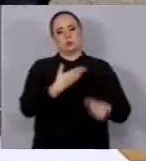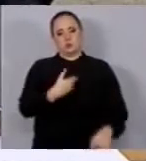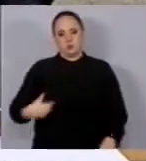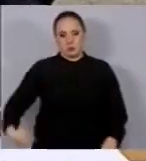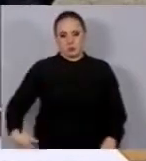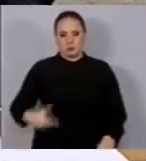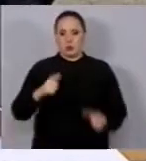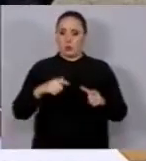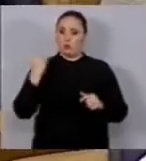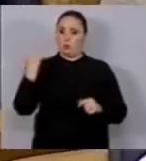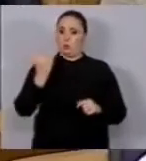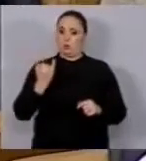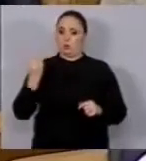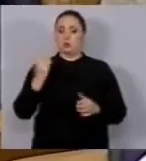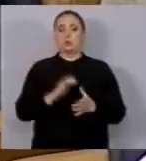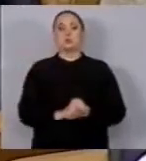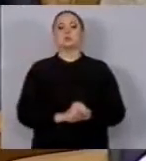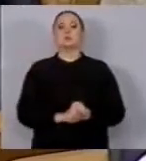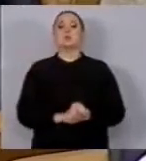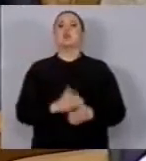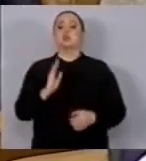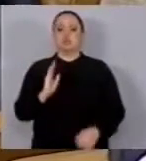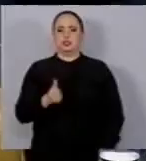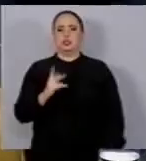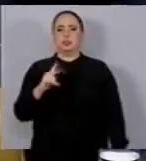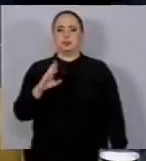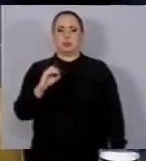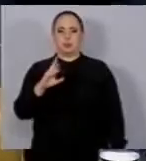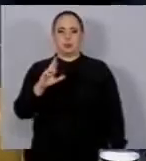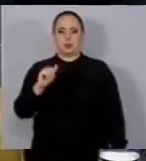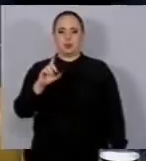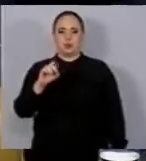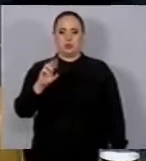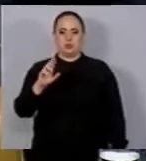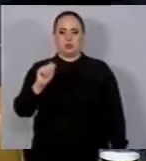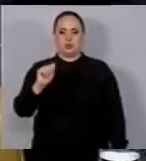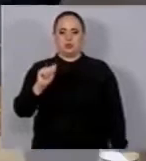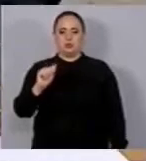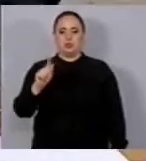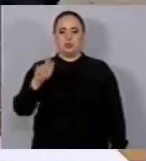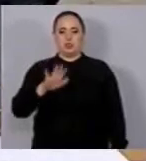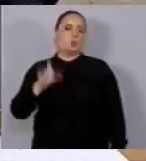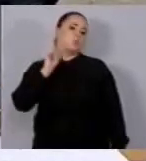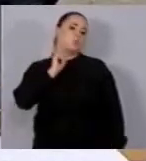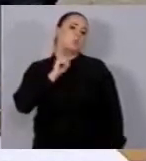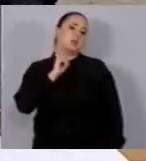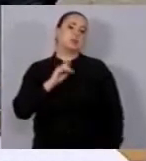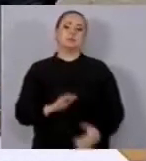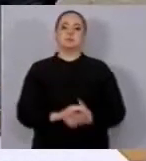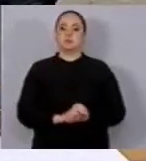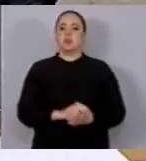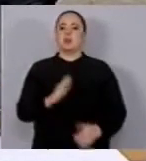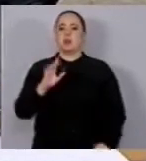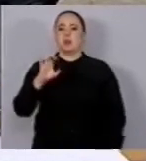Entre outras funções, foi Procuradora-Geral do Estado de Minas Gerais, seu estado natal, presidente